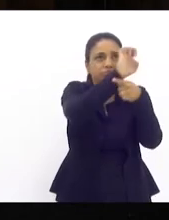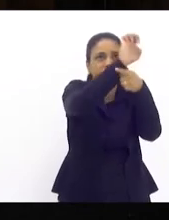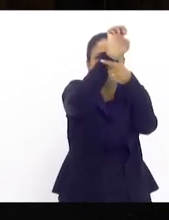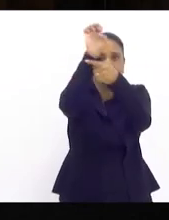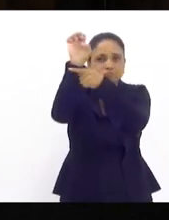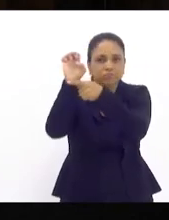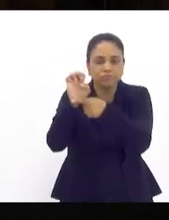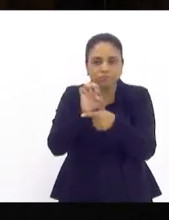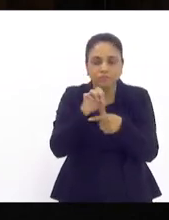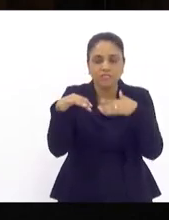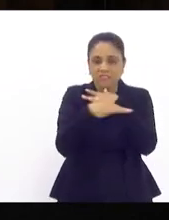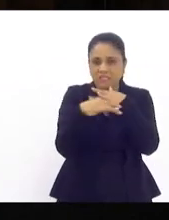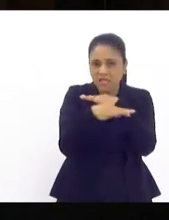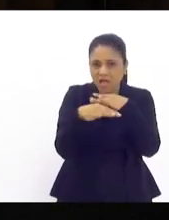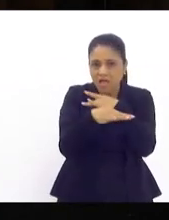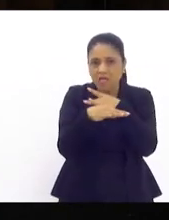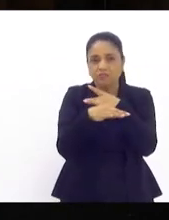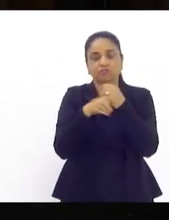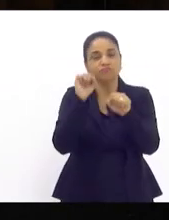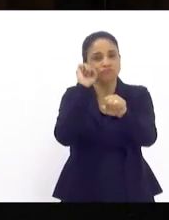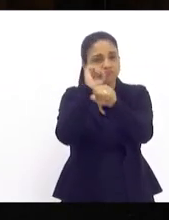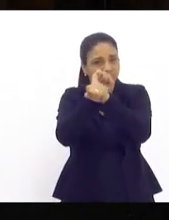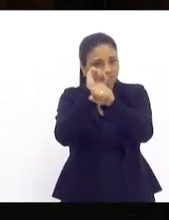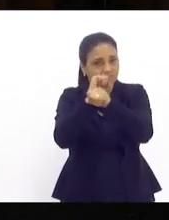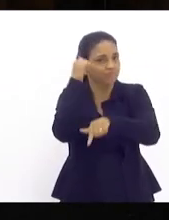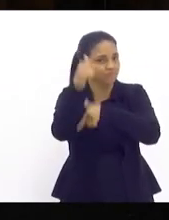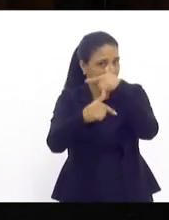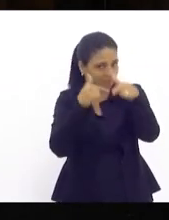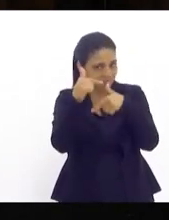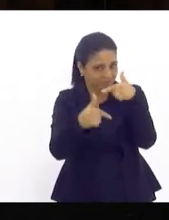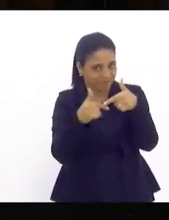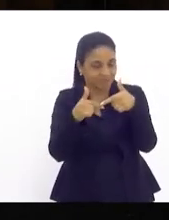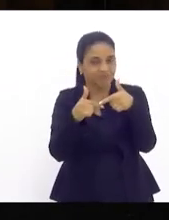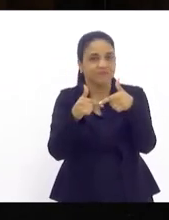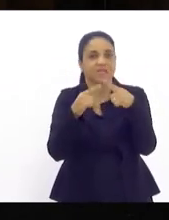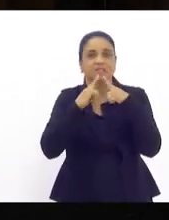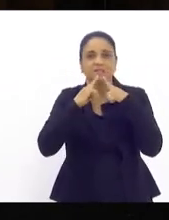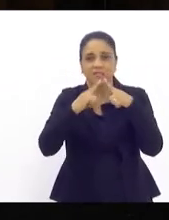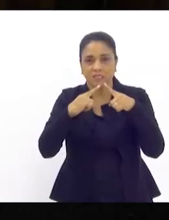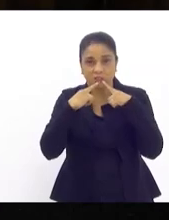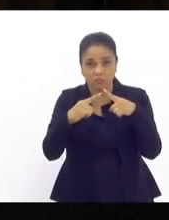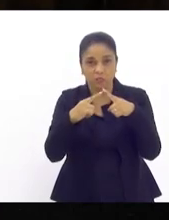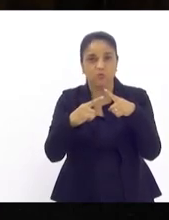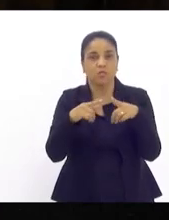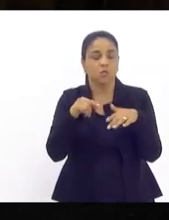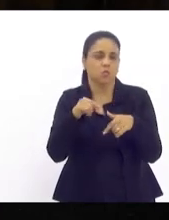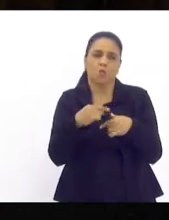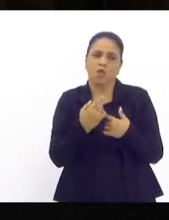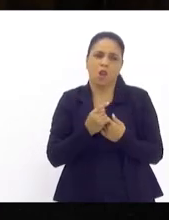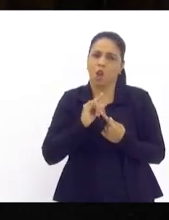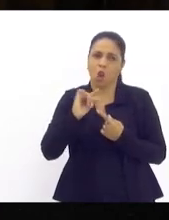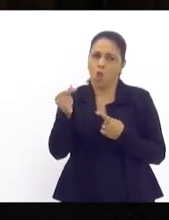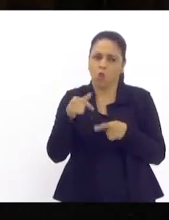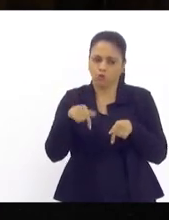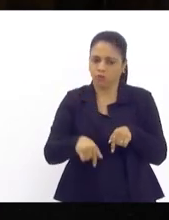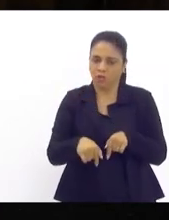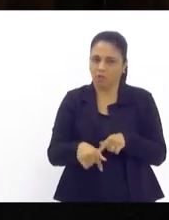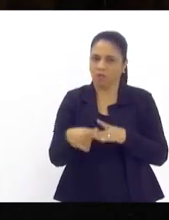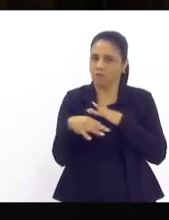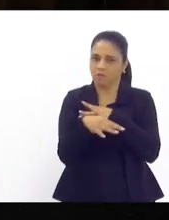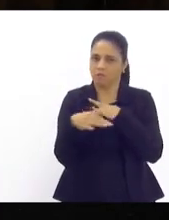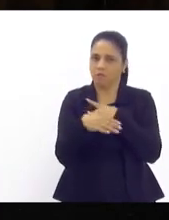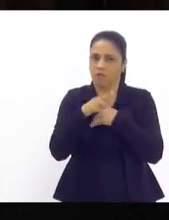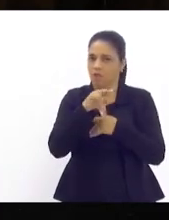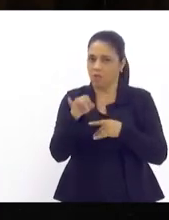não é algo distante da nossa vida, não é algo distante do nosso mundo urbano. São